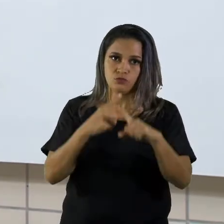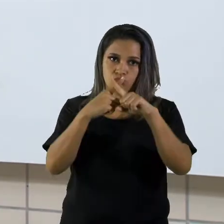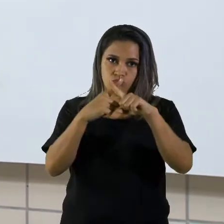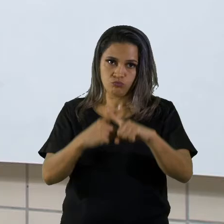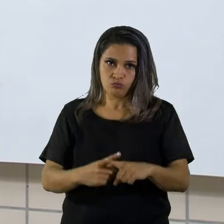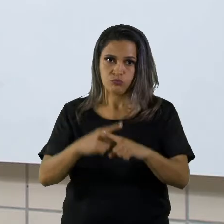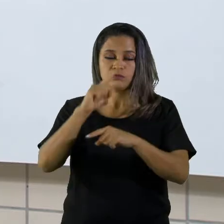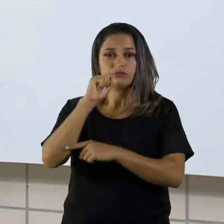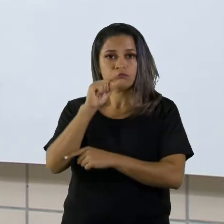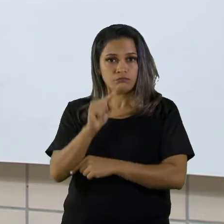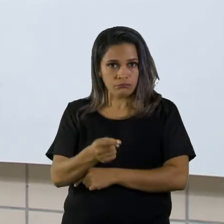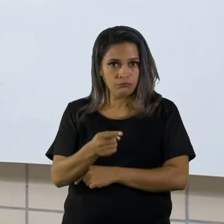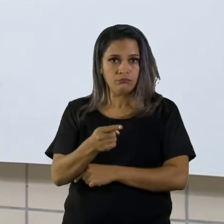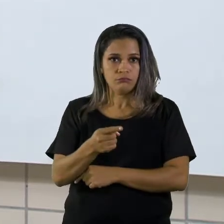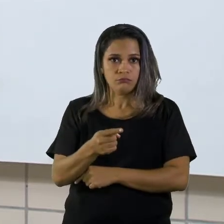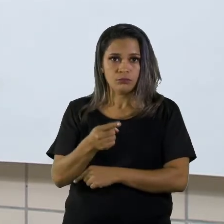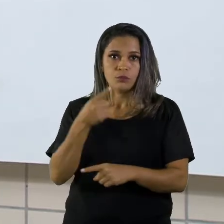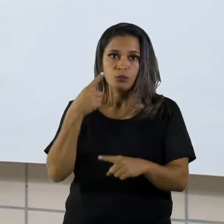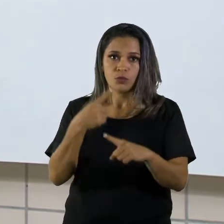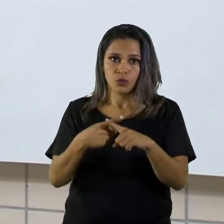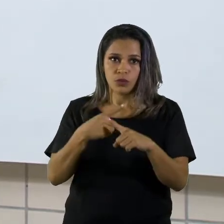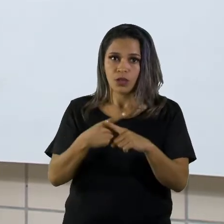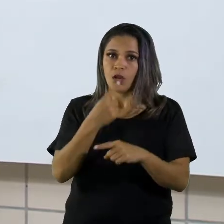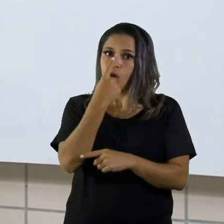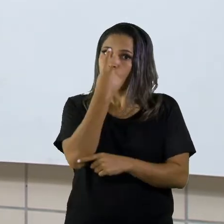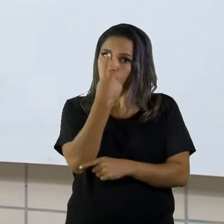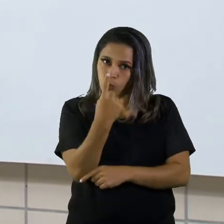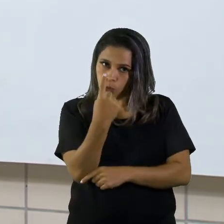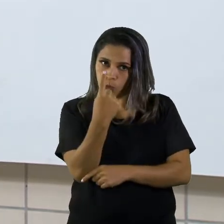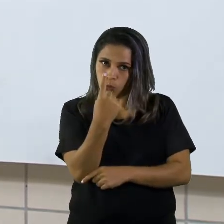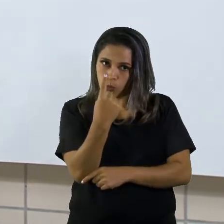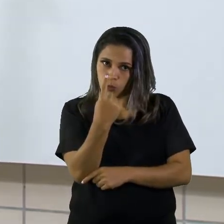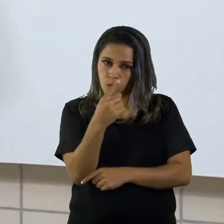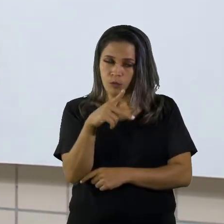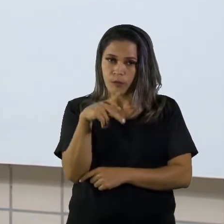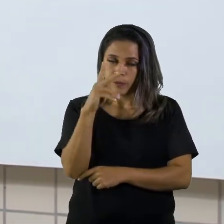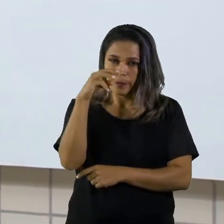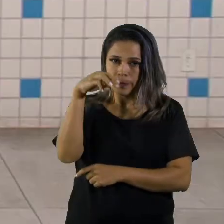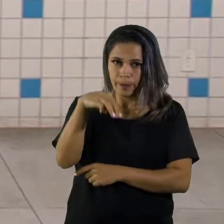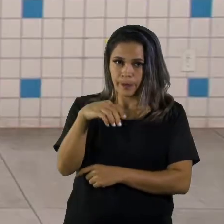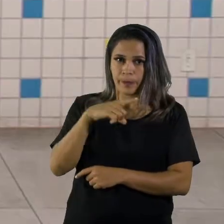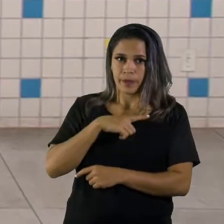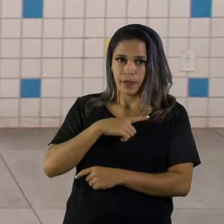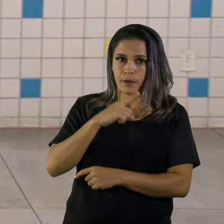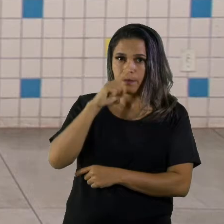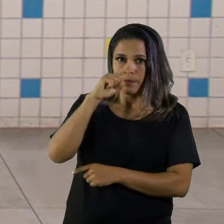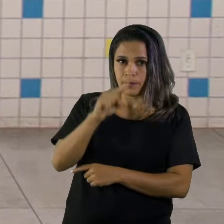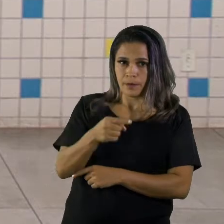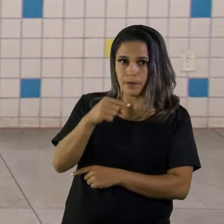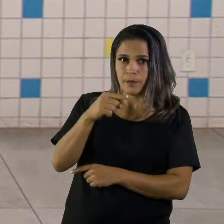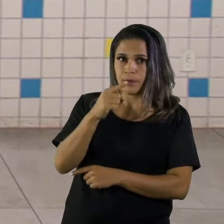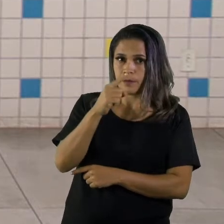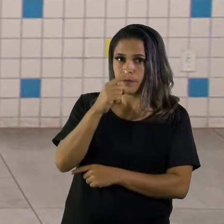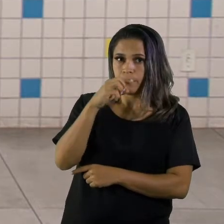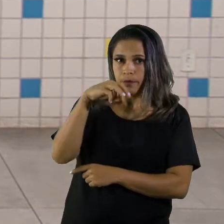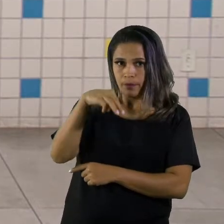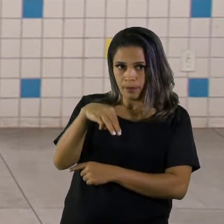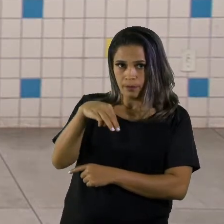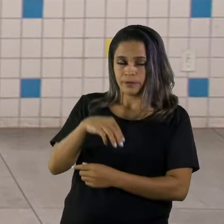que 1000? Porque 1 quilômetro tem 1000 metros. Então, eu vou multiplicar